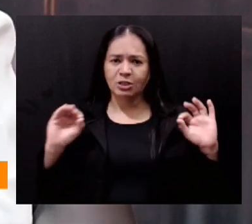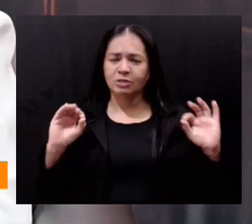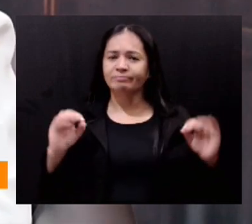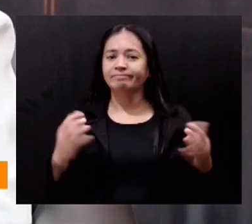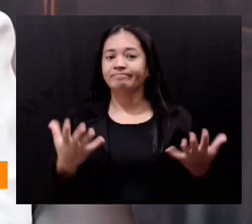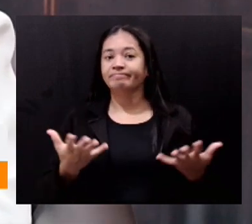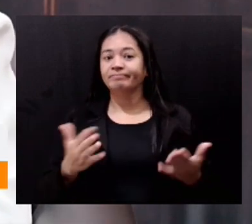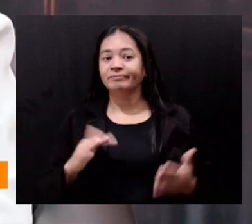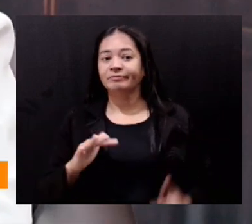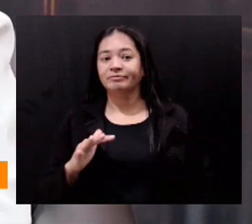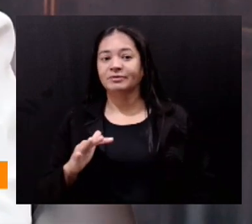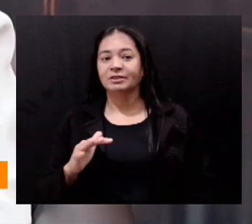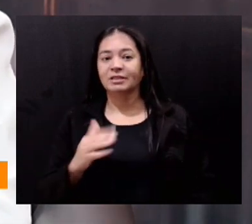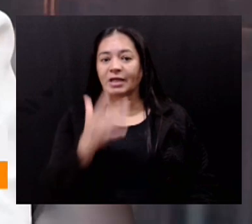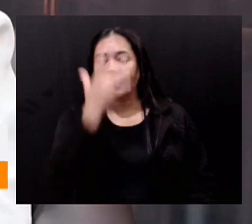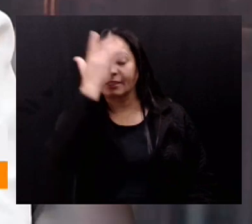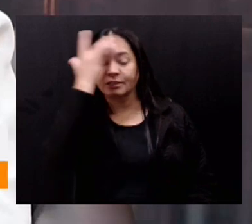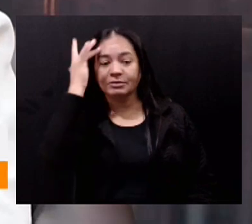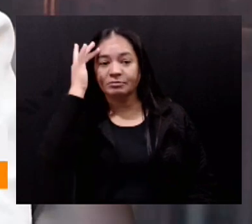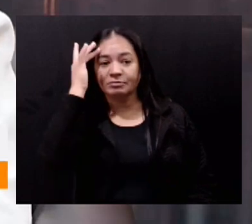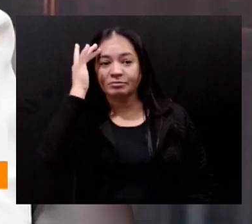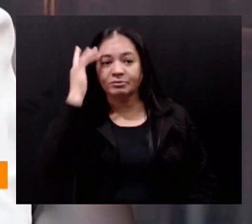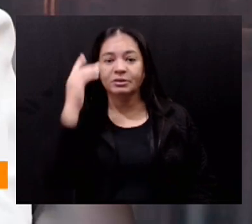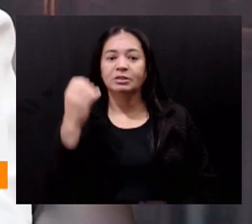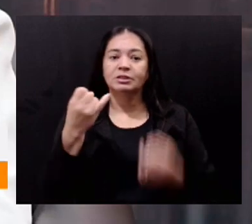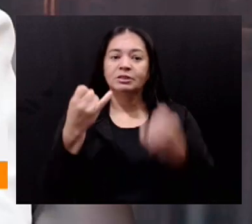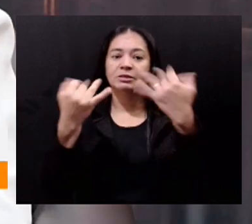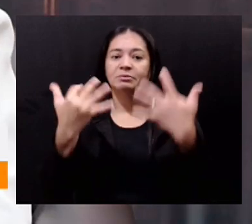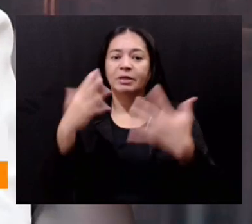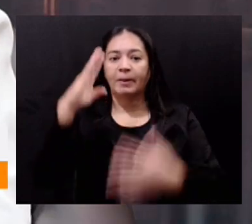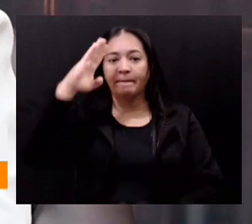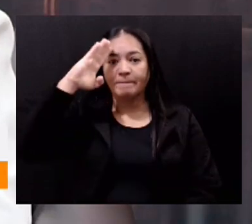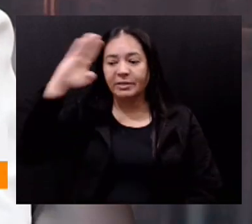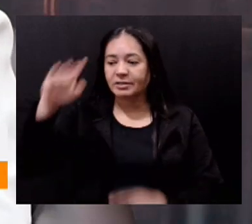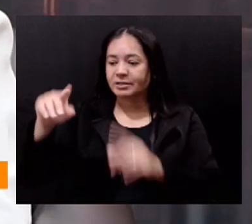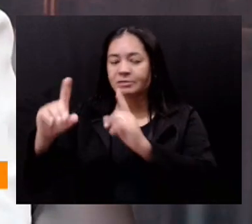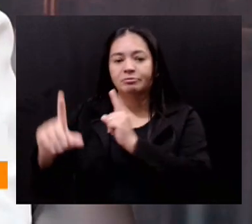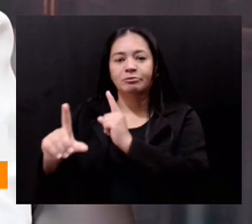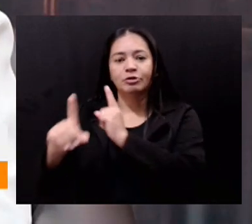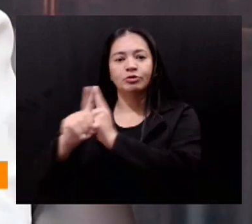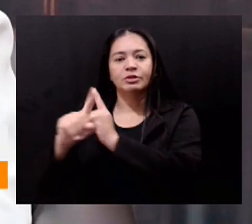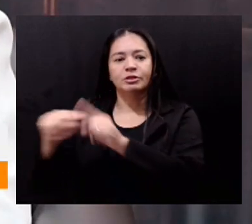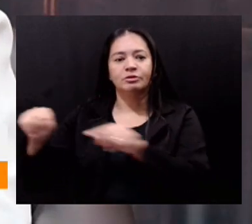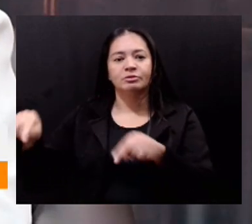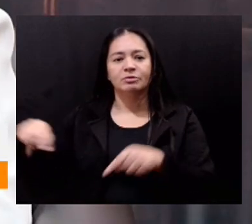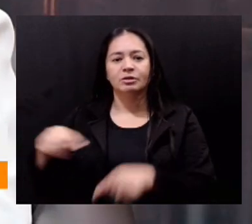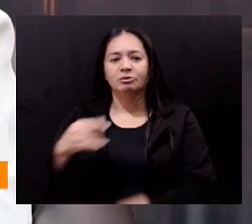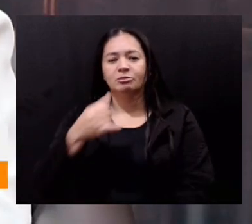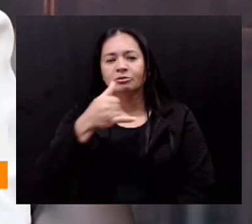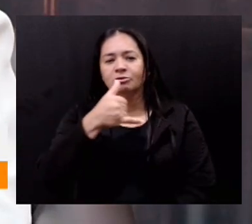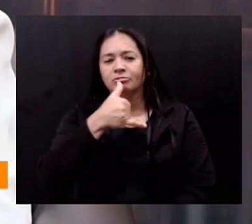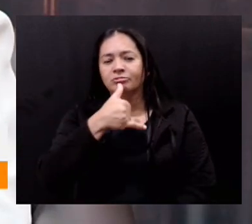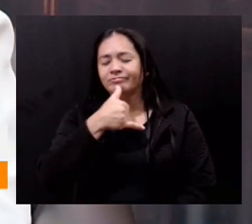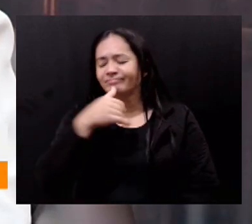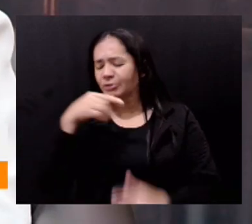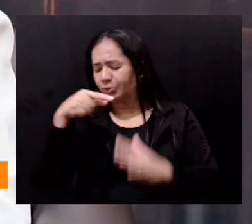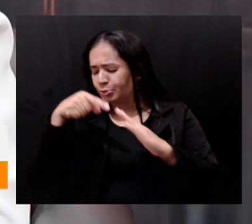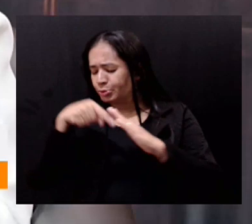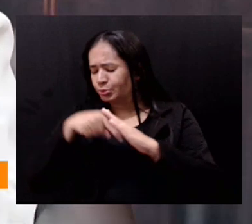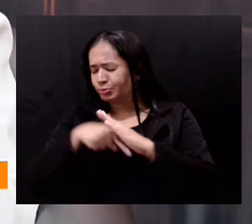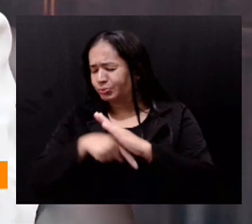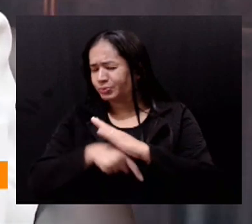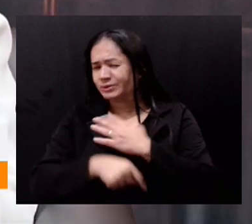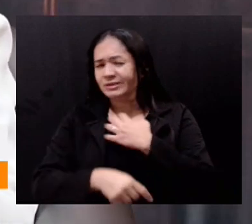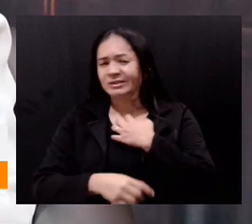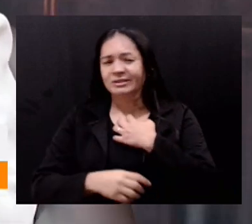pessoas relatam, principalmente nos consultórios, uma tristeza profunda, né. Essa questão